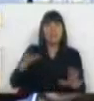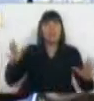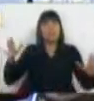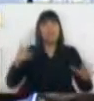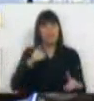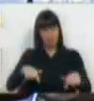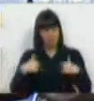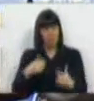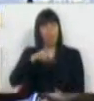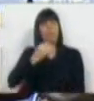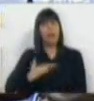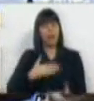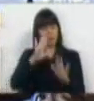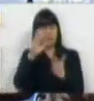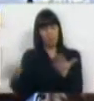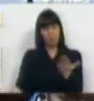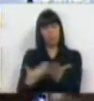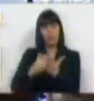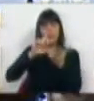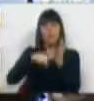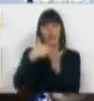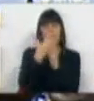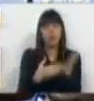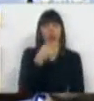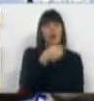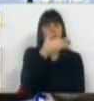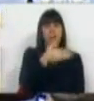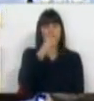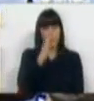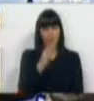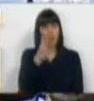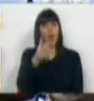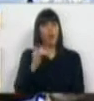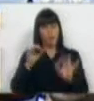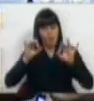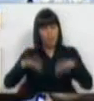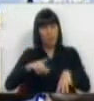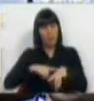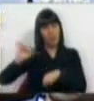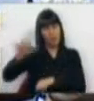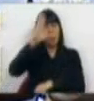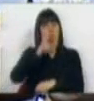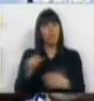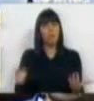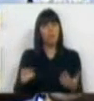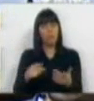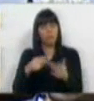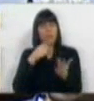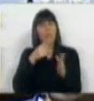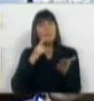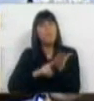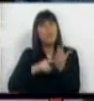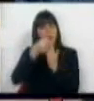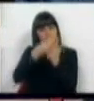o próprio PSD, quando apresenta o projeto de resolução 974-12 do final da legislatura, na sua exposição de motivos,